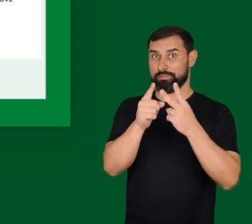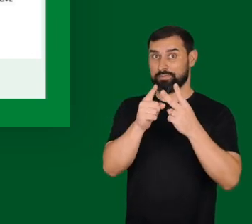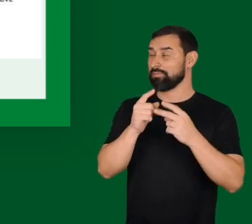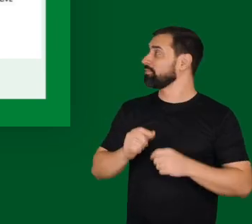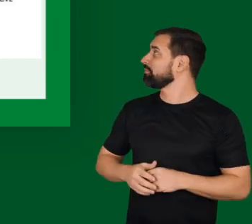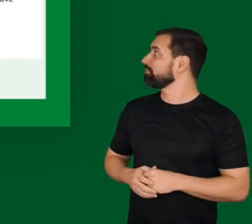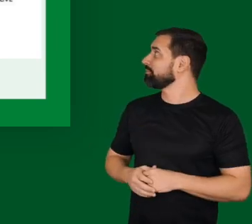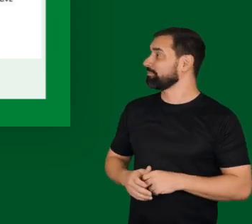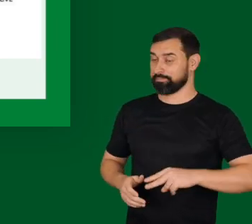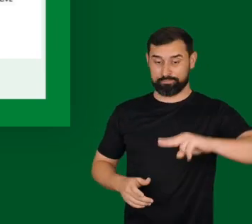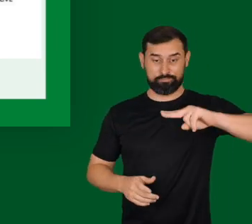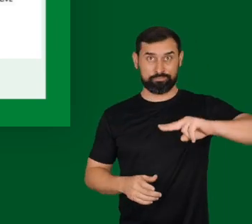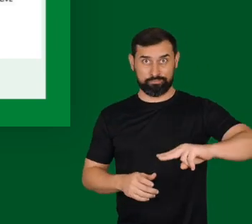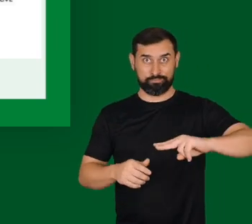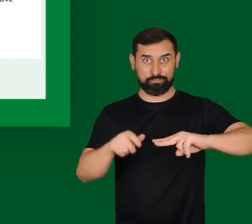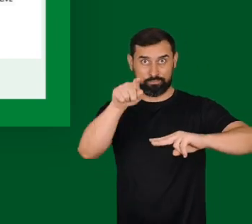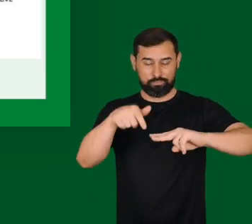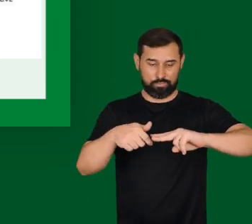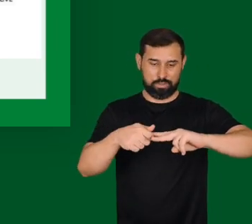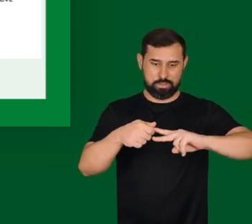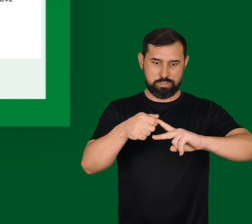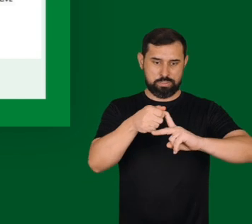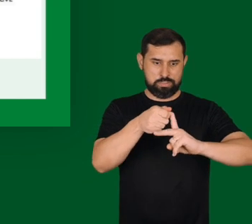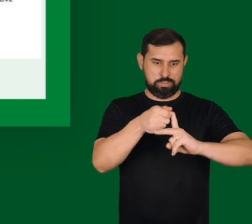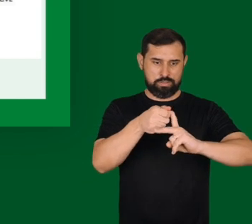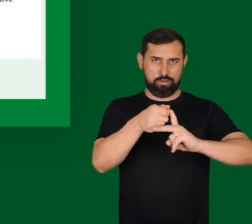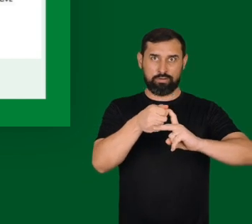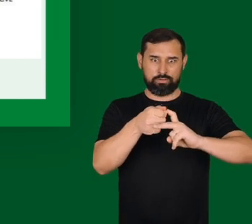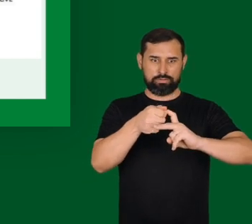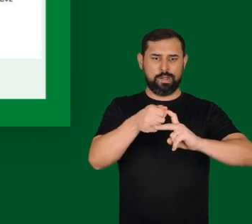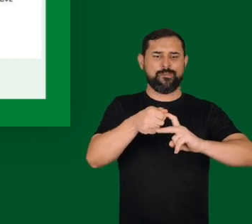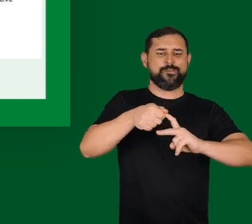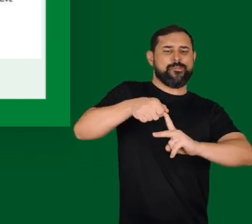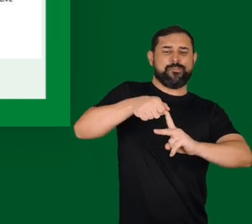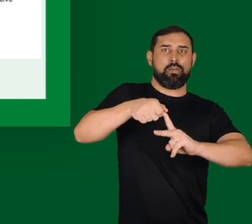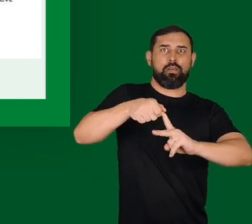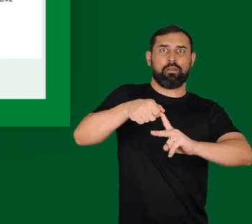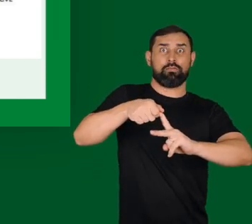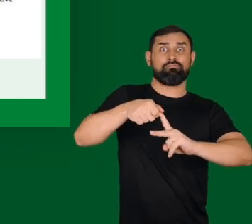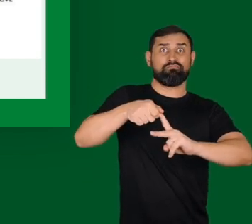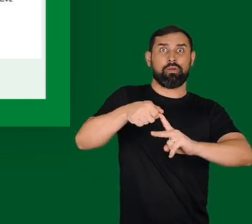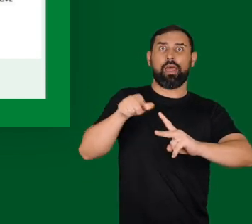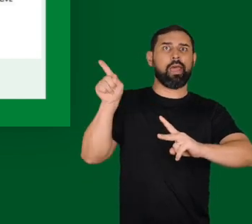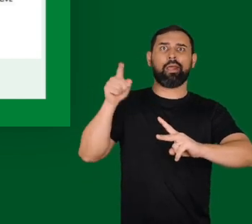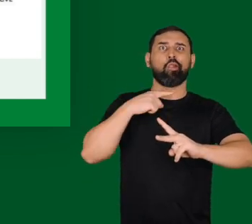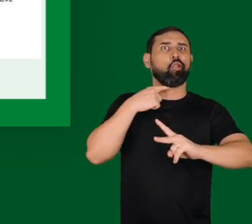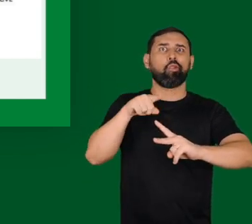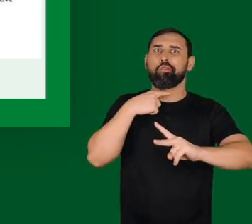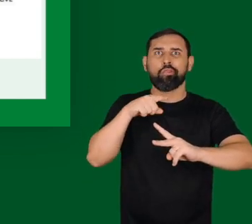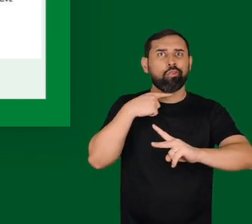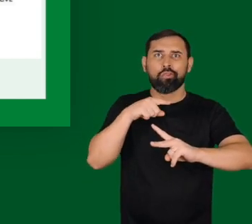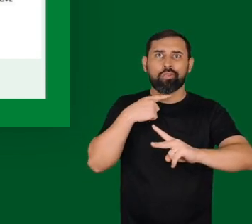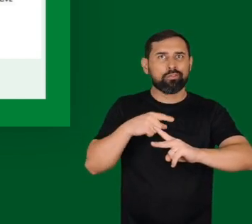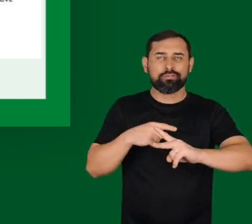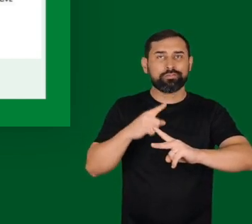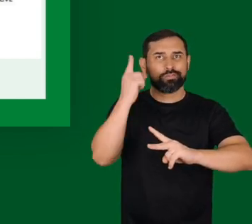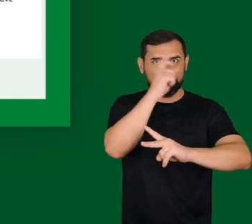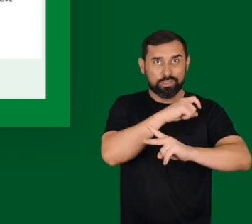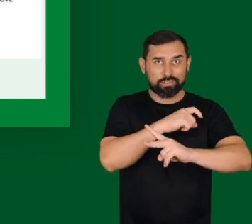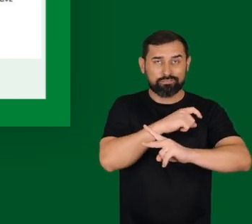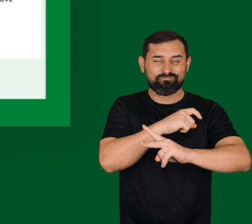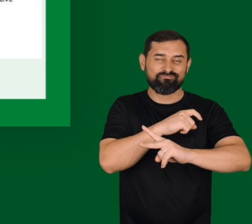a flexão. O de Kernick é quando você faz a flexão e